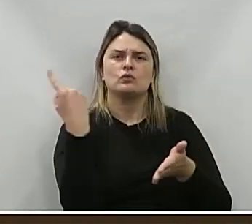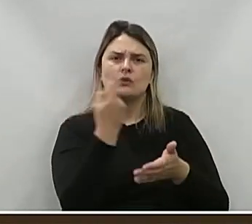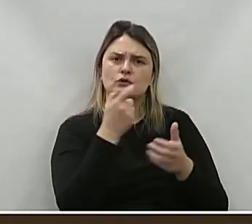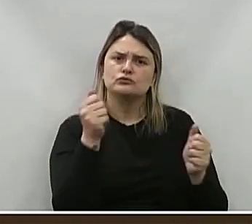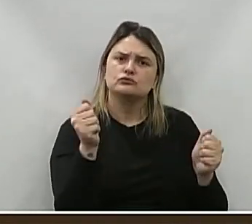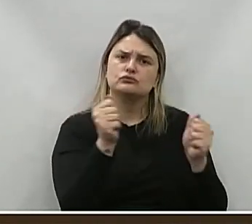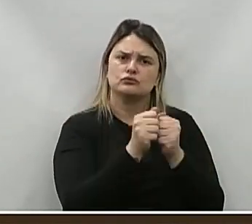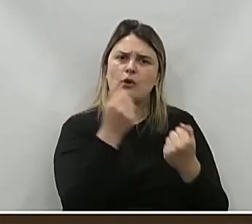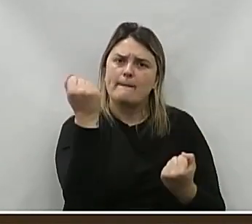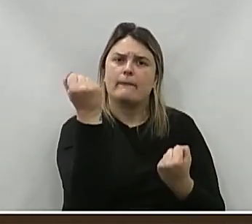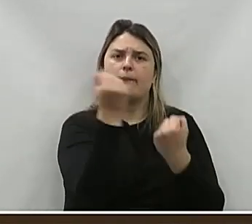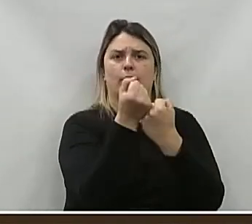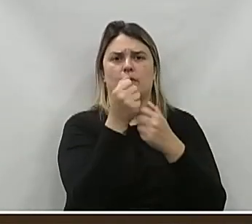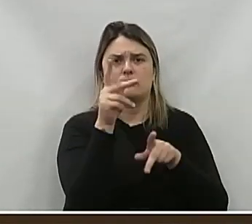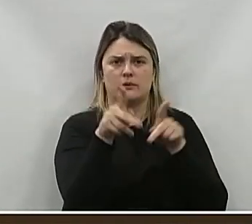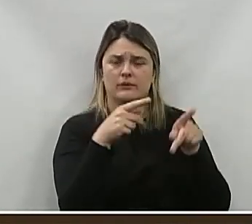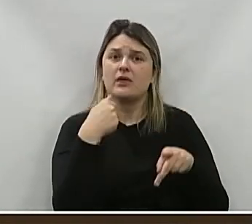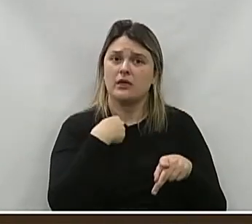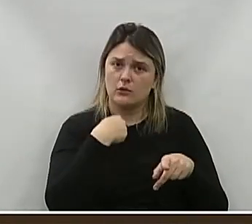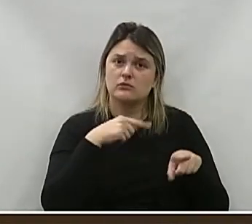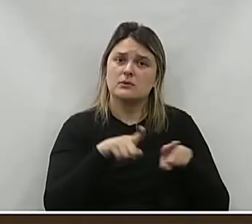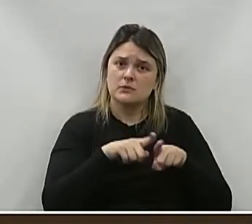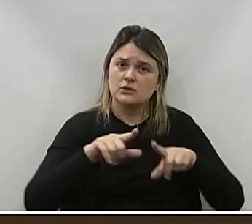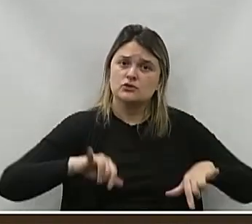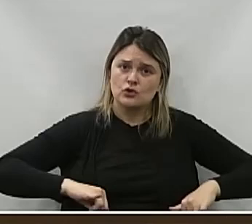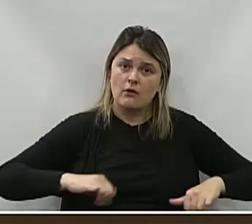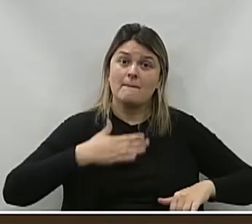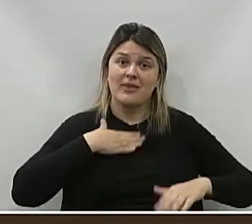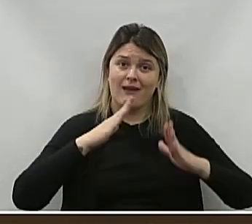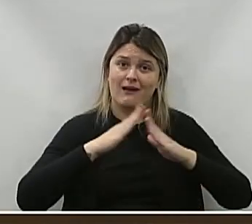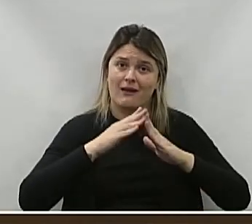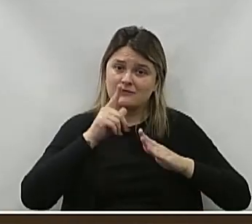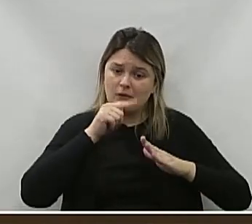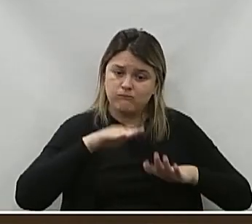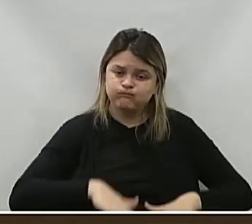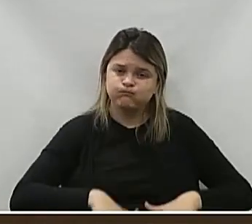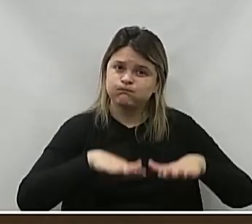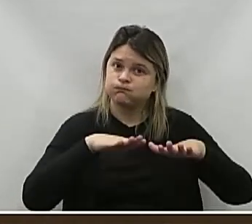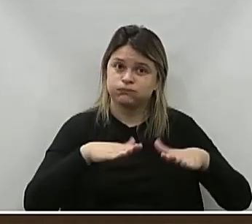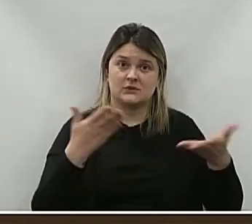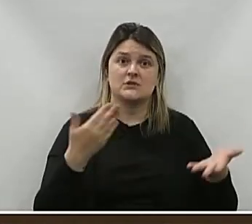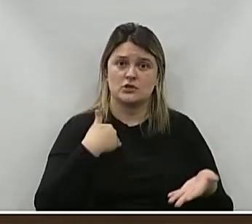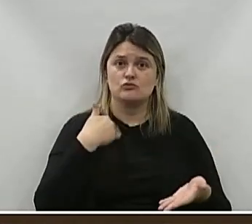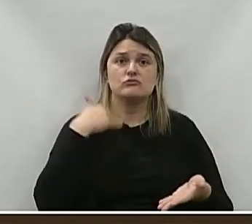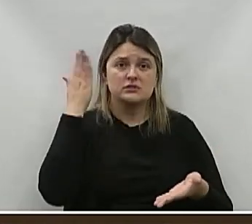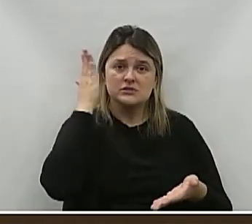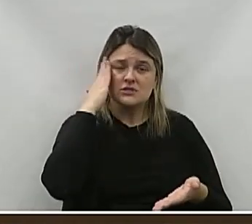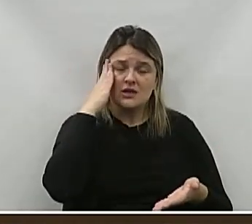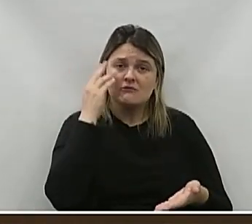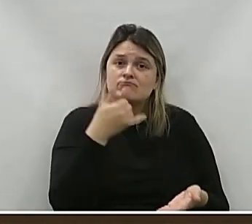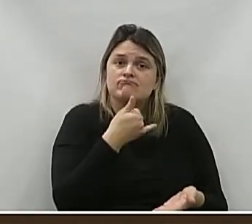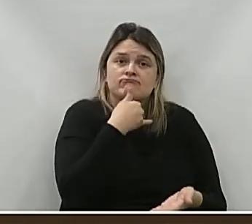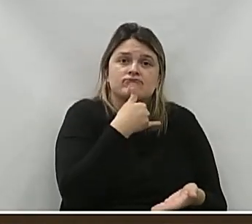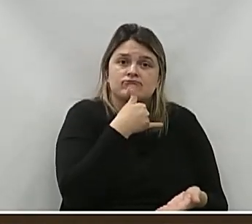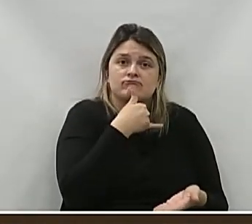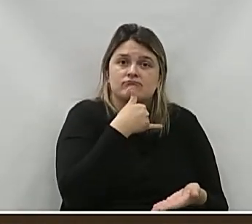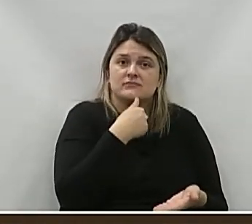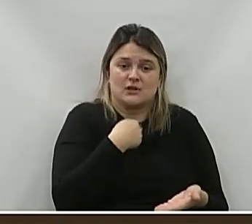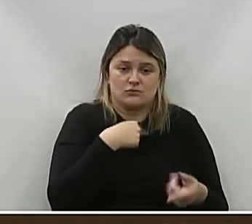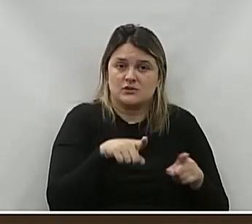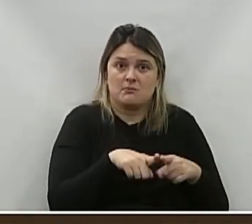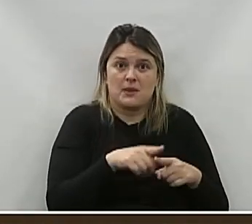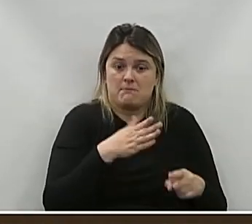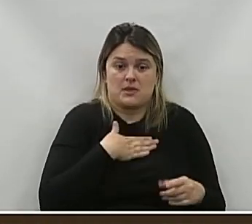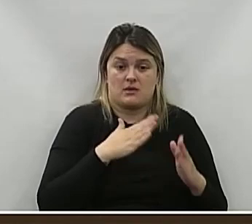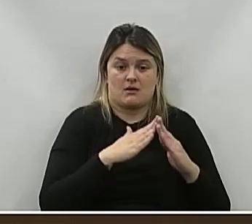junto com a população eu tô na enchente também sabe então ninguém mais sabe a tristeza que ia ficar na enchente do que eu